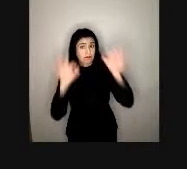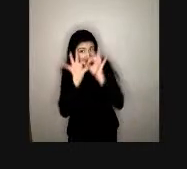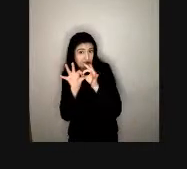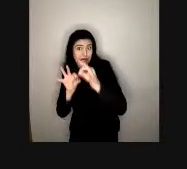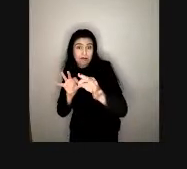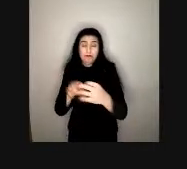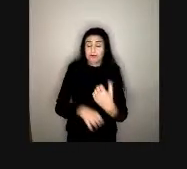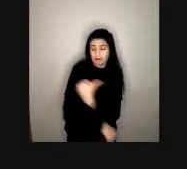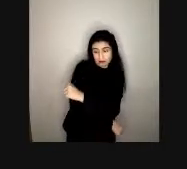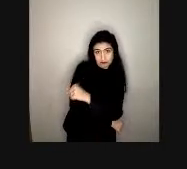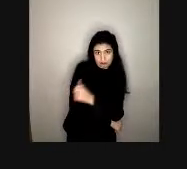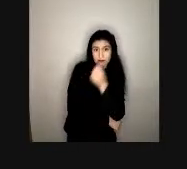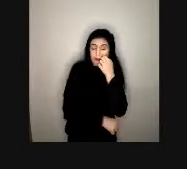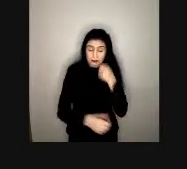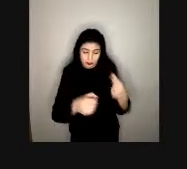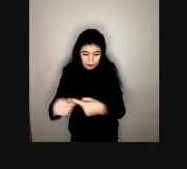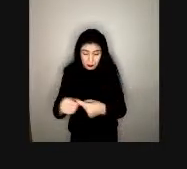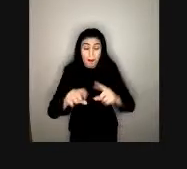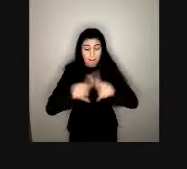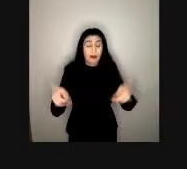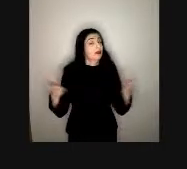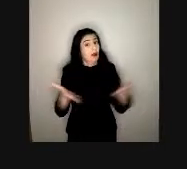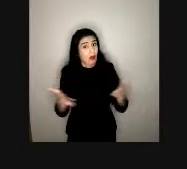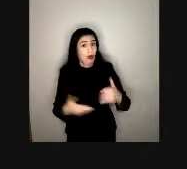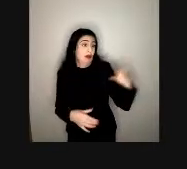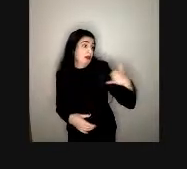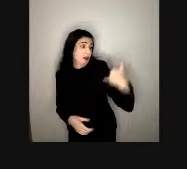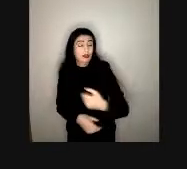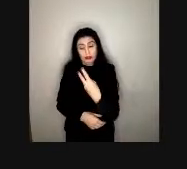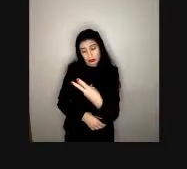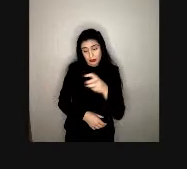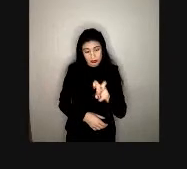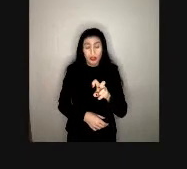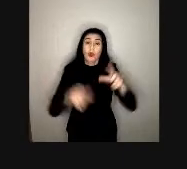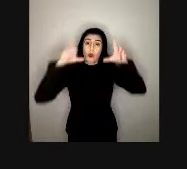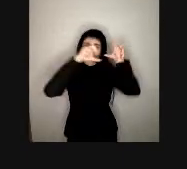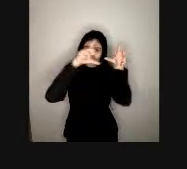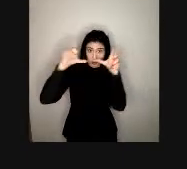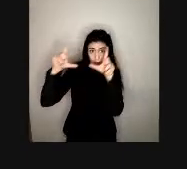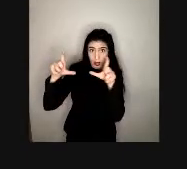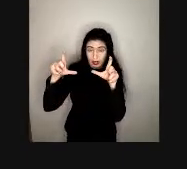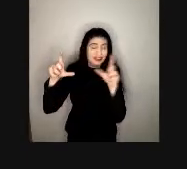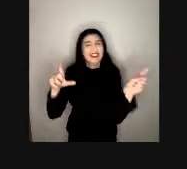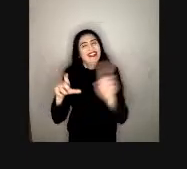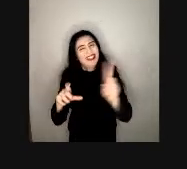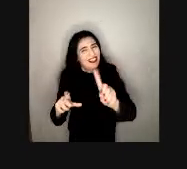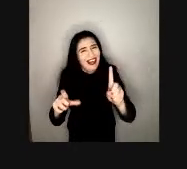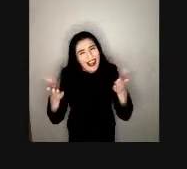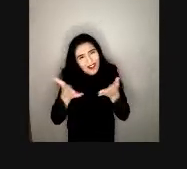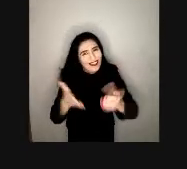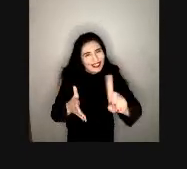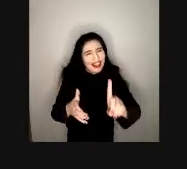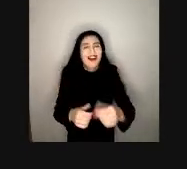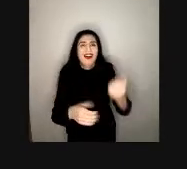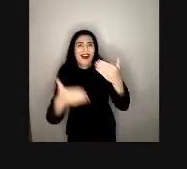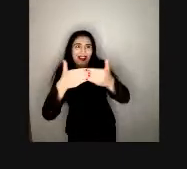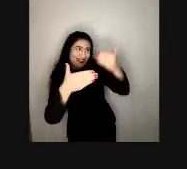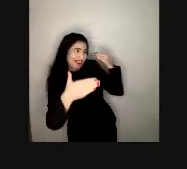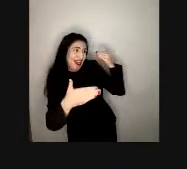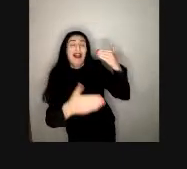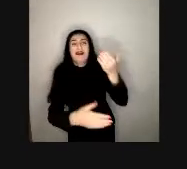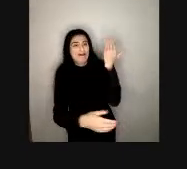aí, agora, com 35 anos, quando a gente fez as fotos com ela, agora não, né, porque foi em